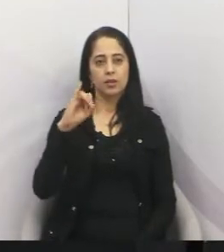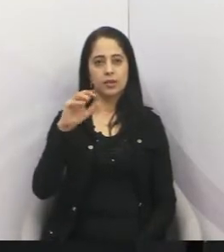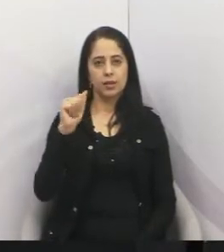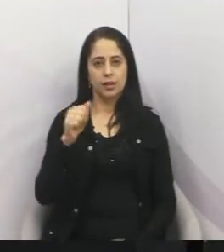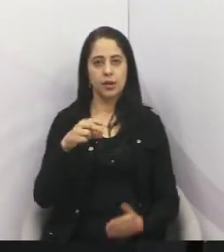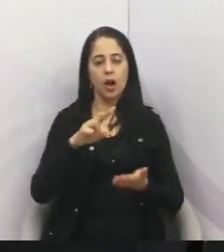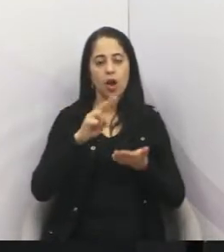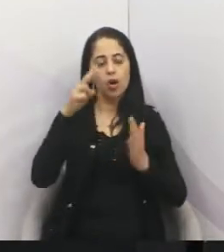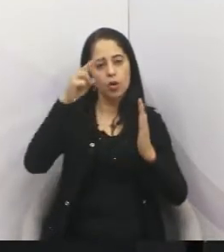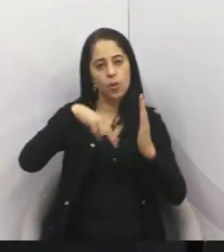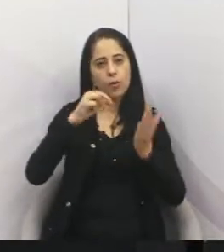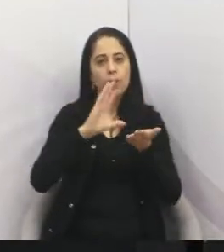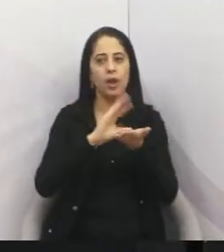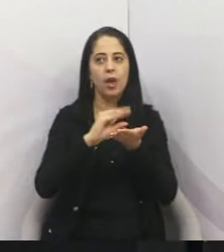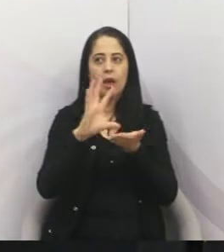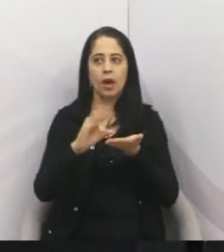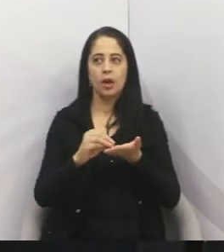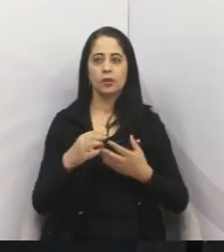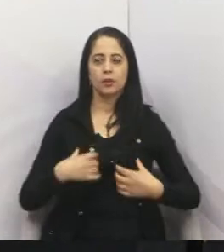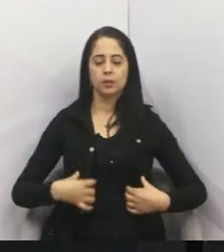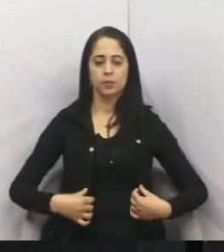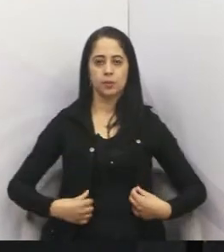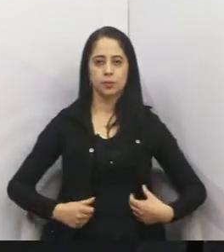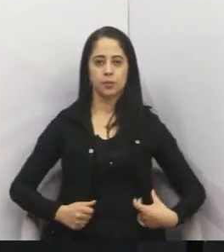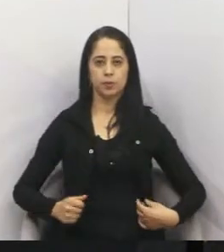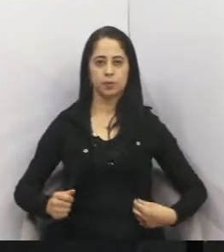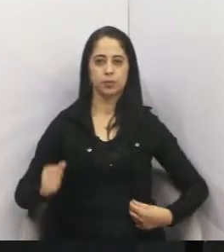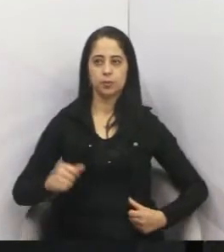ocorrências da votação.